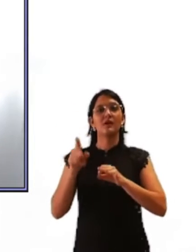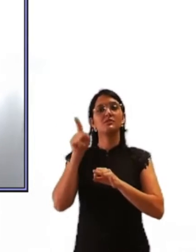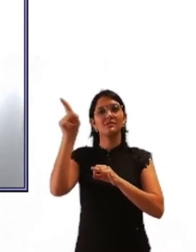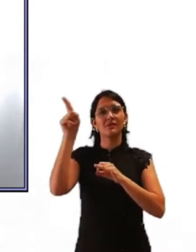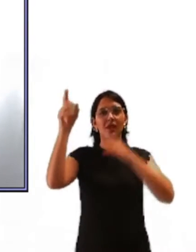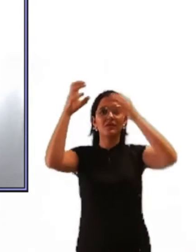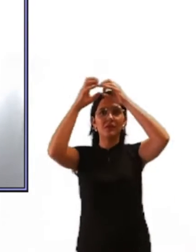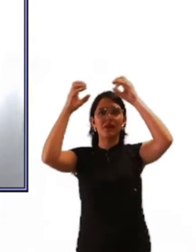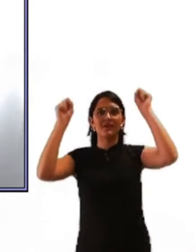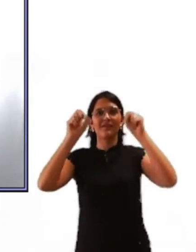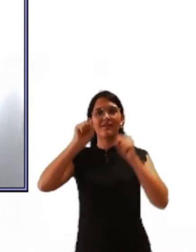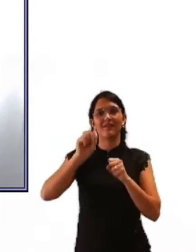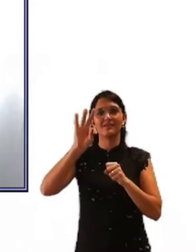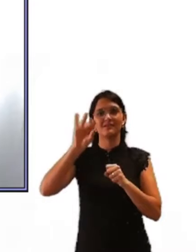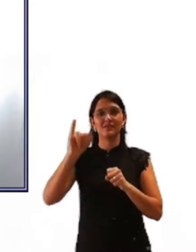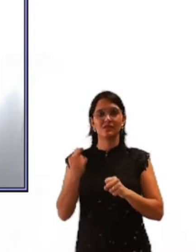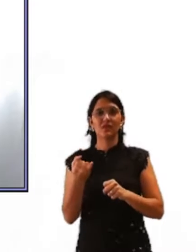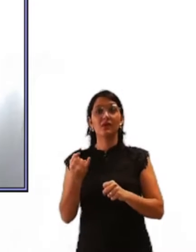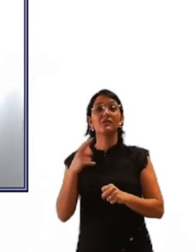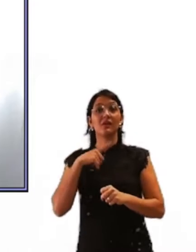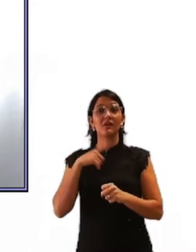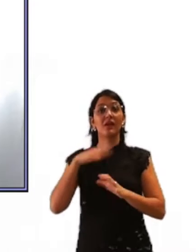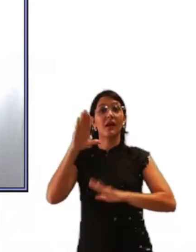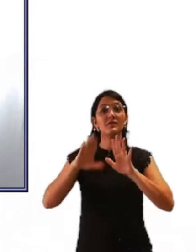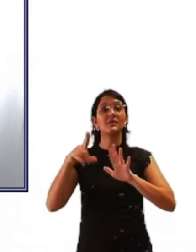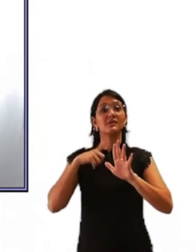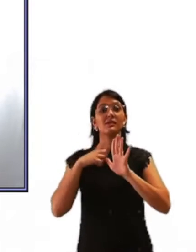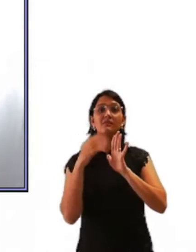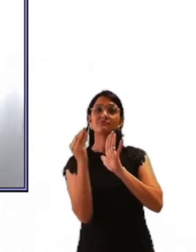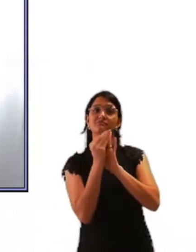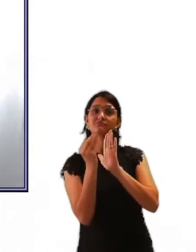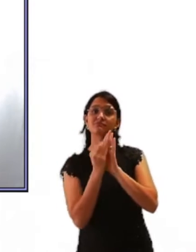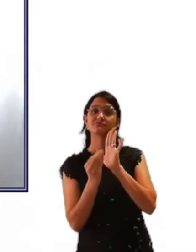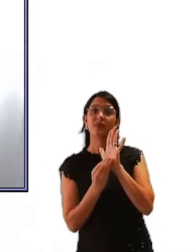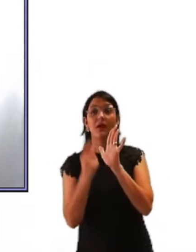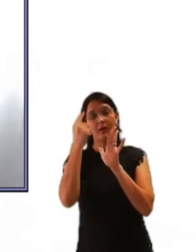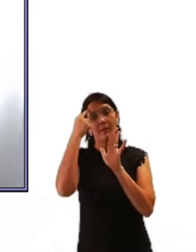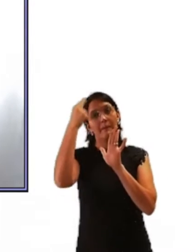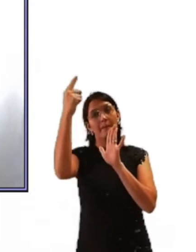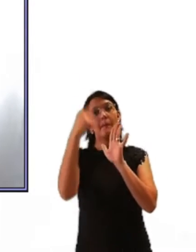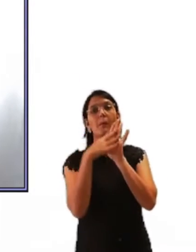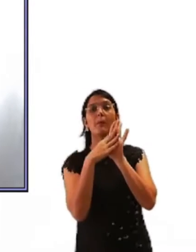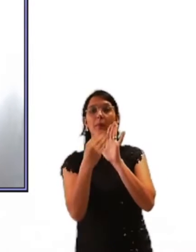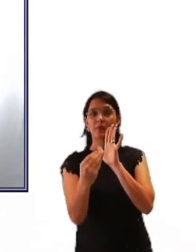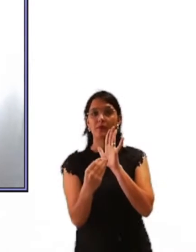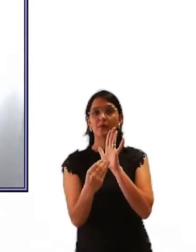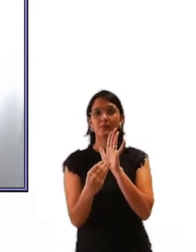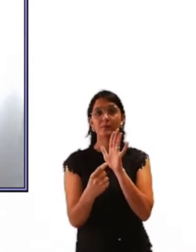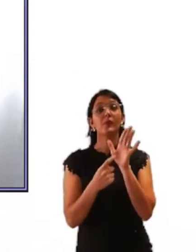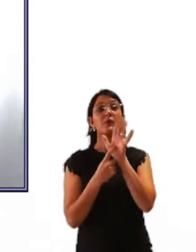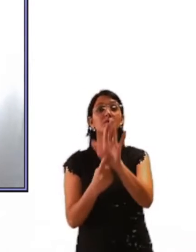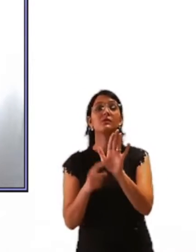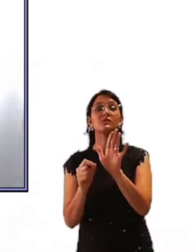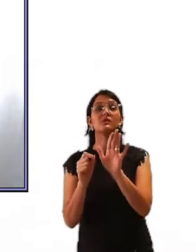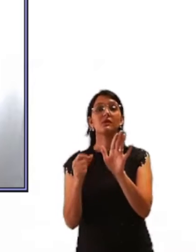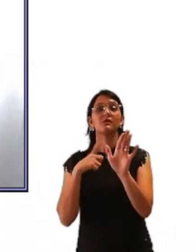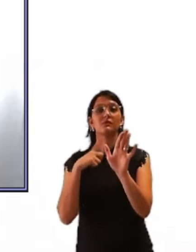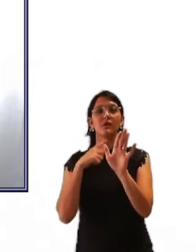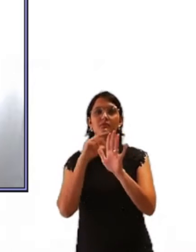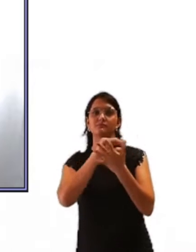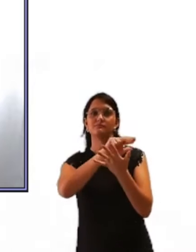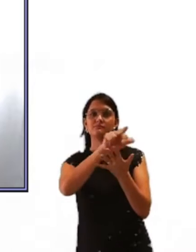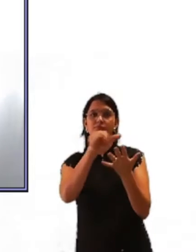ter um componente ideológico. Até eu trouxe para vocês aqui no material, né? E